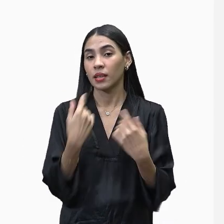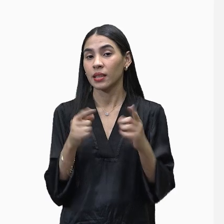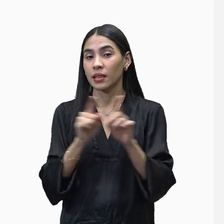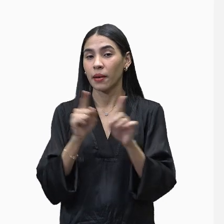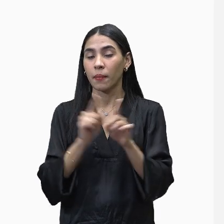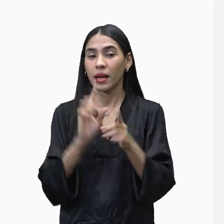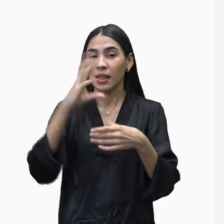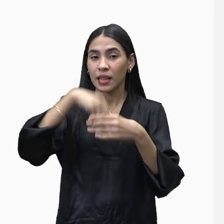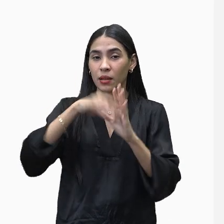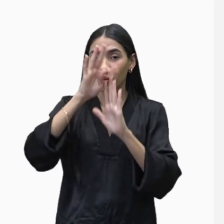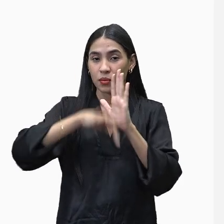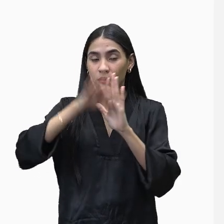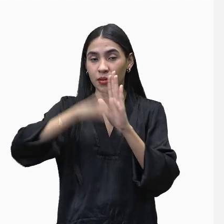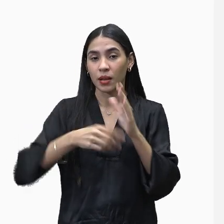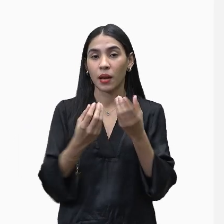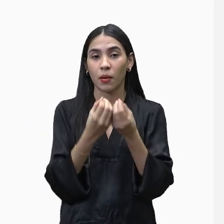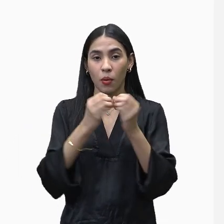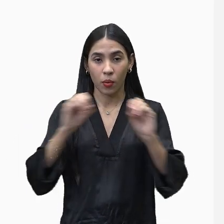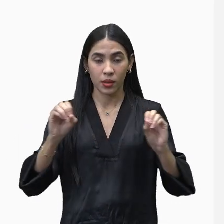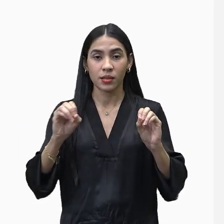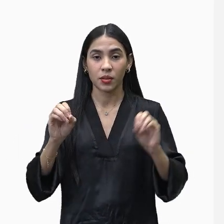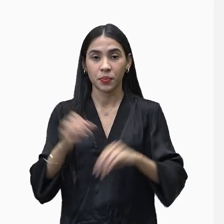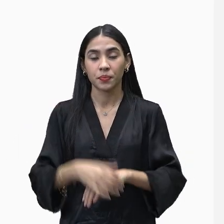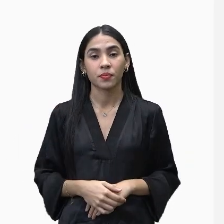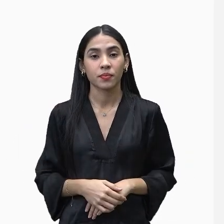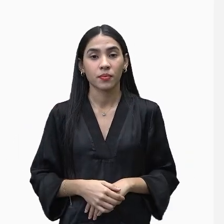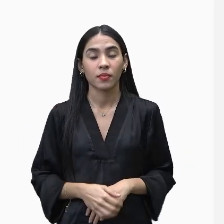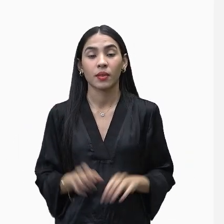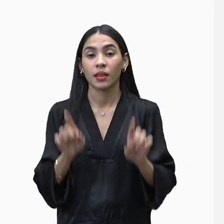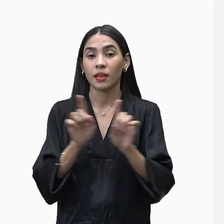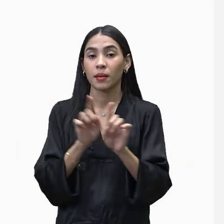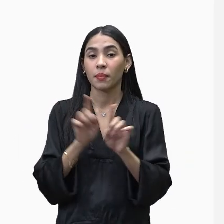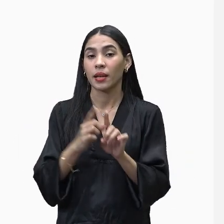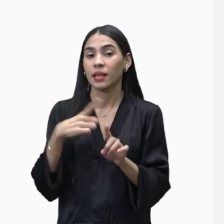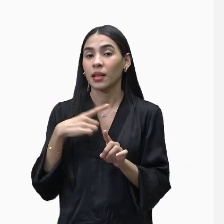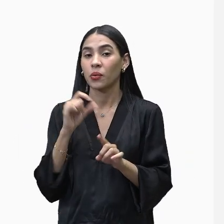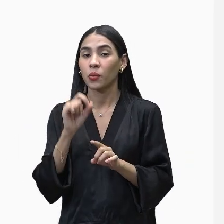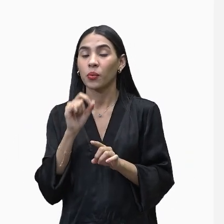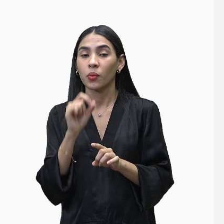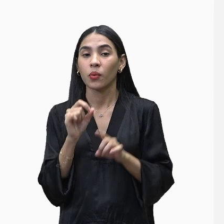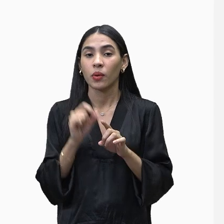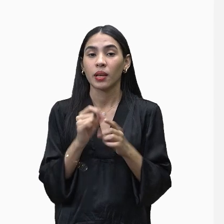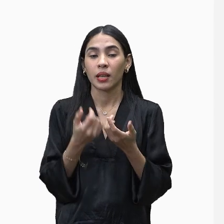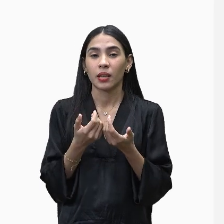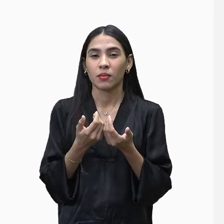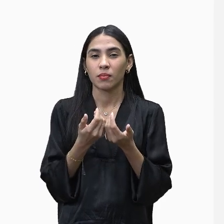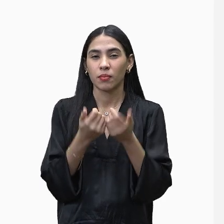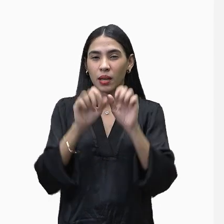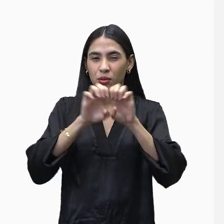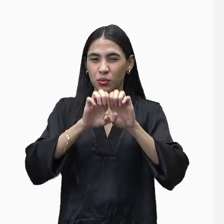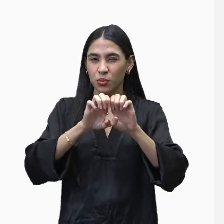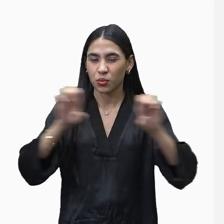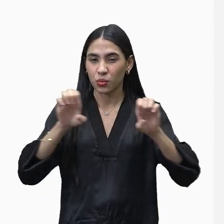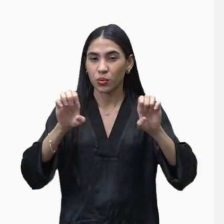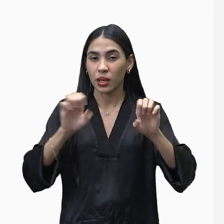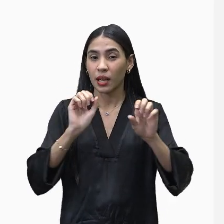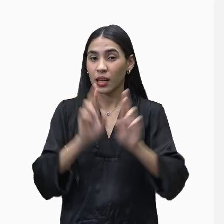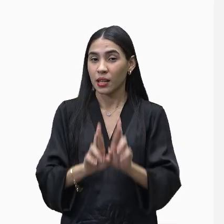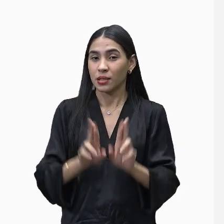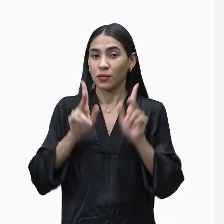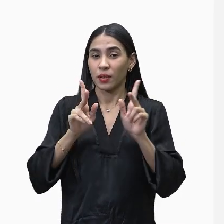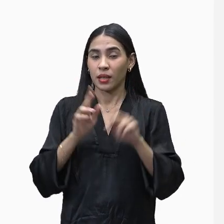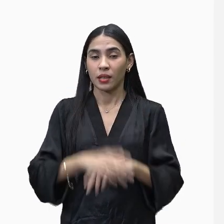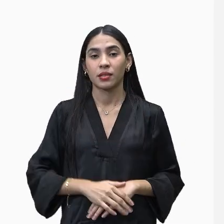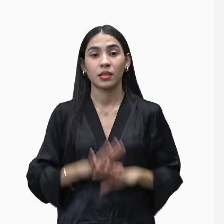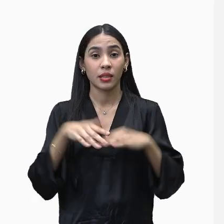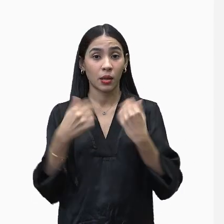violenta da ordem dos termos de uma oração, havendo uma total desconstrução da mesma. Então, observem que ela